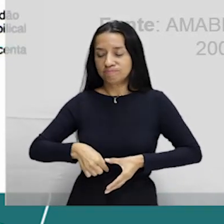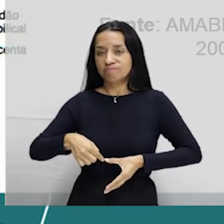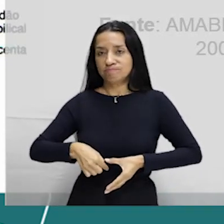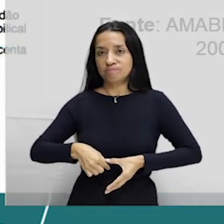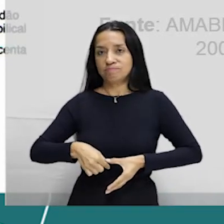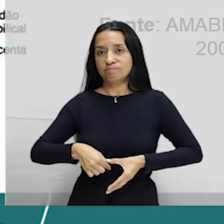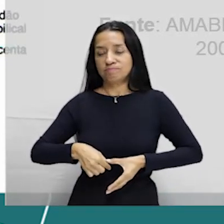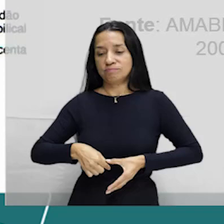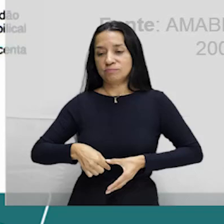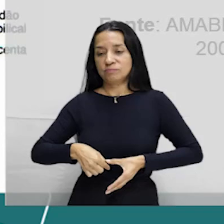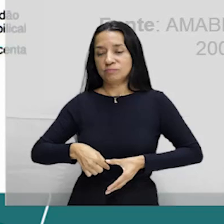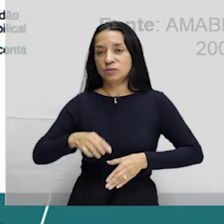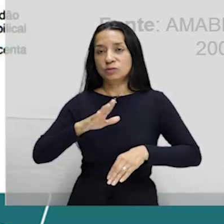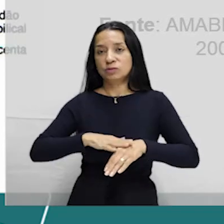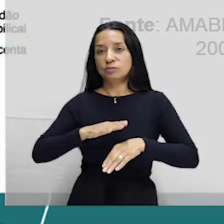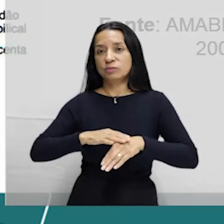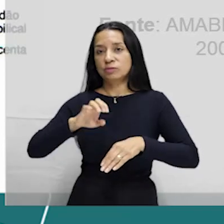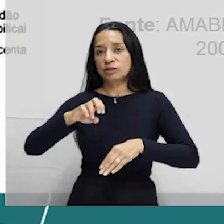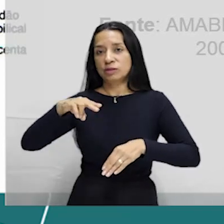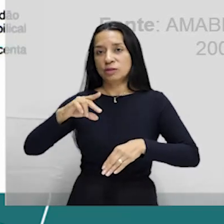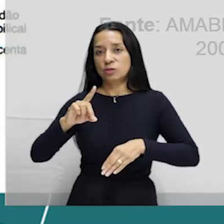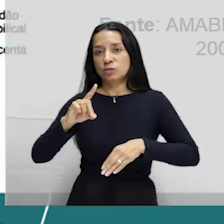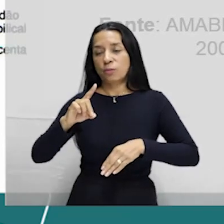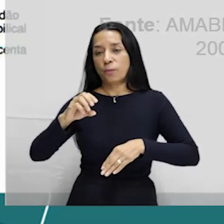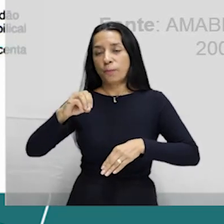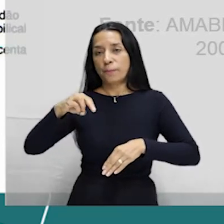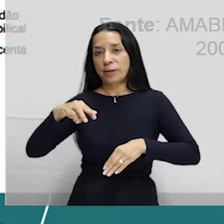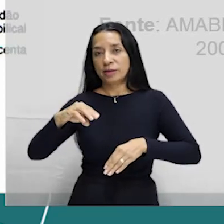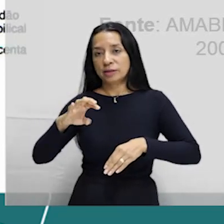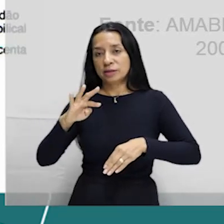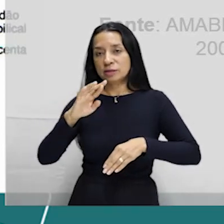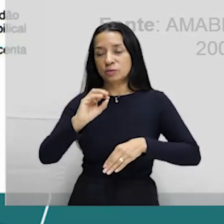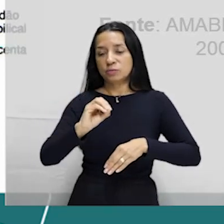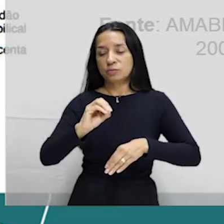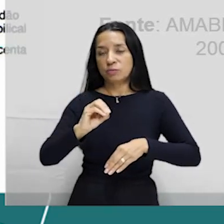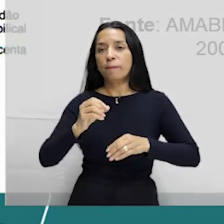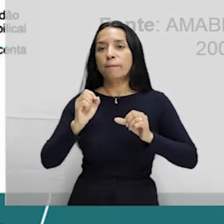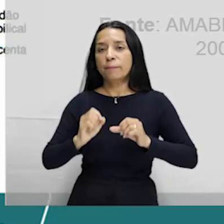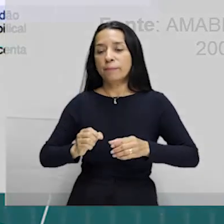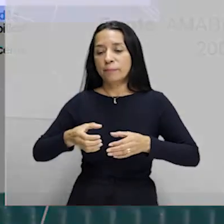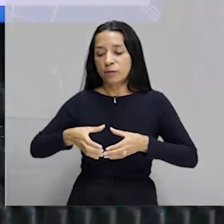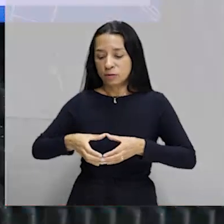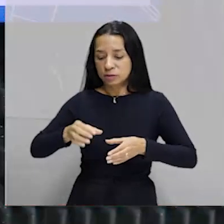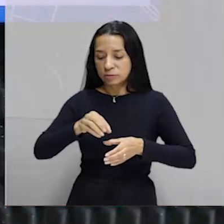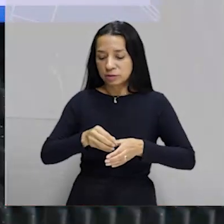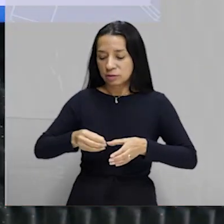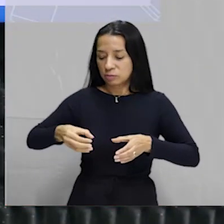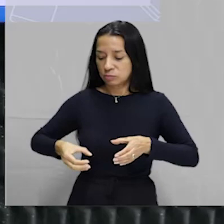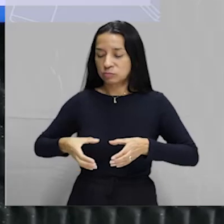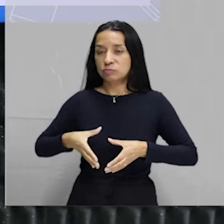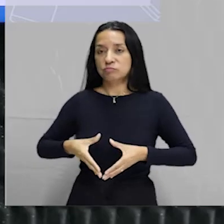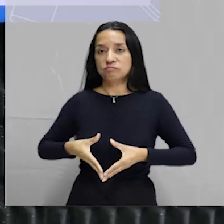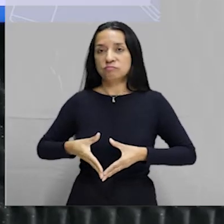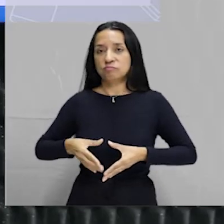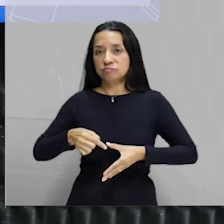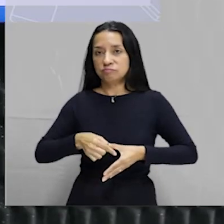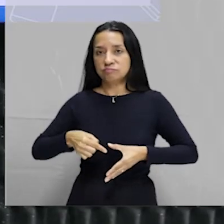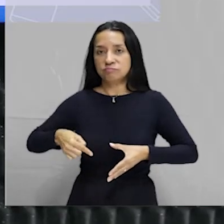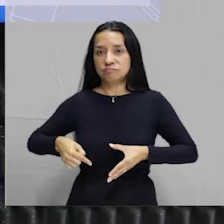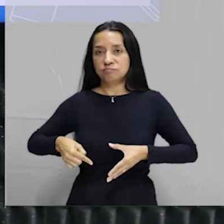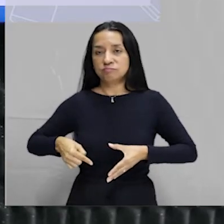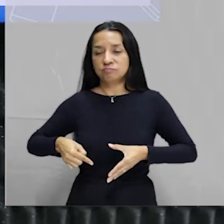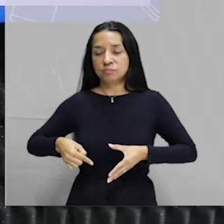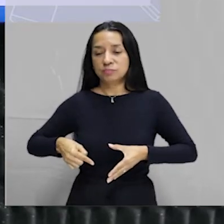nós chamamos de endométrio. Mas eles podem se implantar em locais distantes um do outro. Se esses